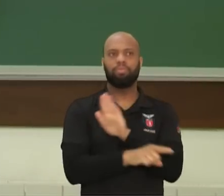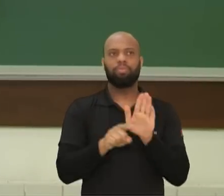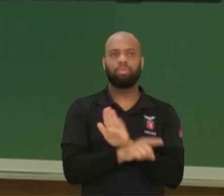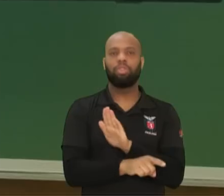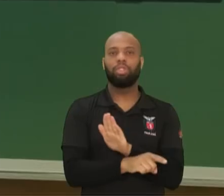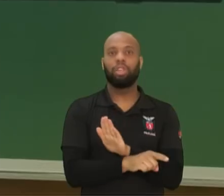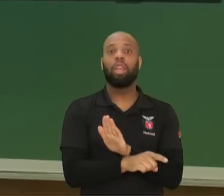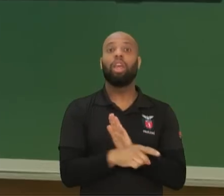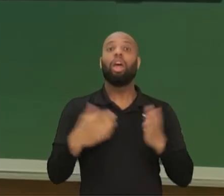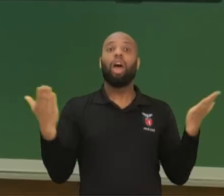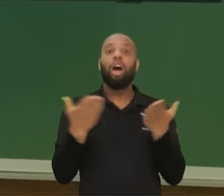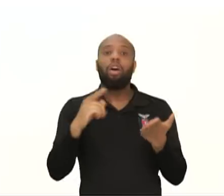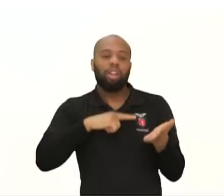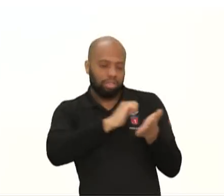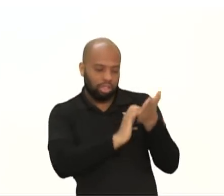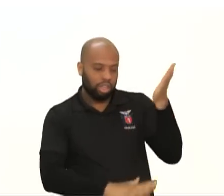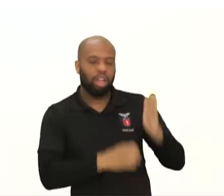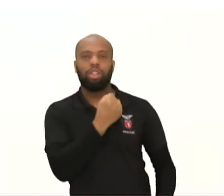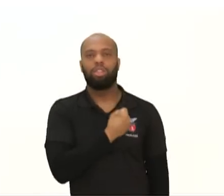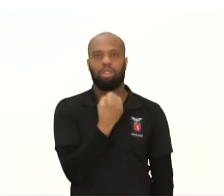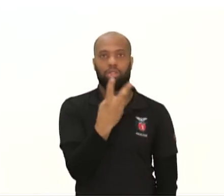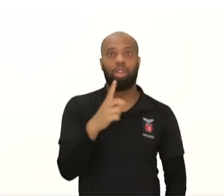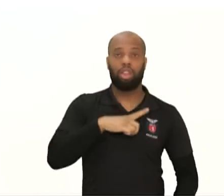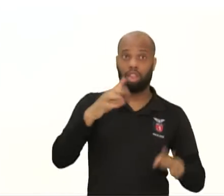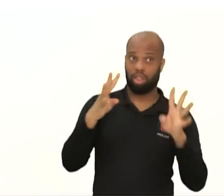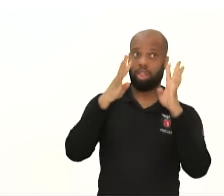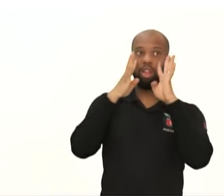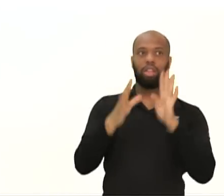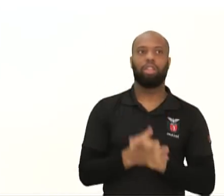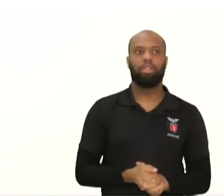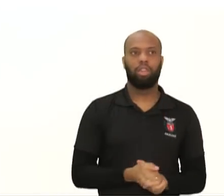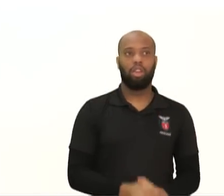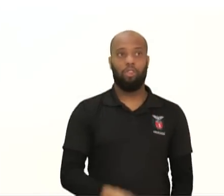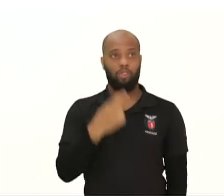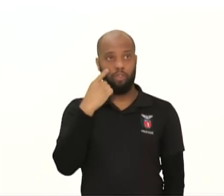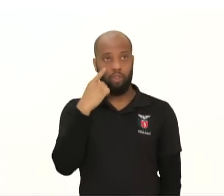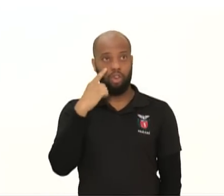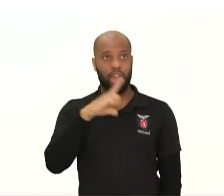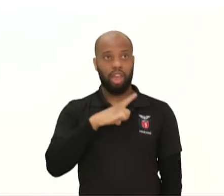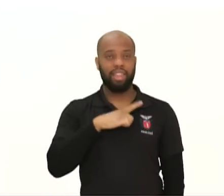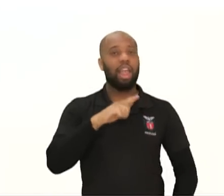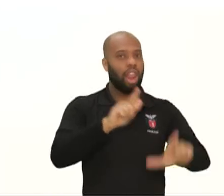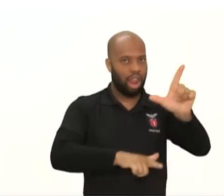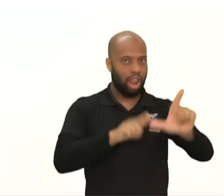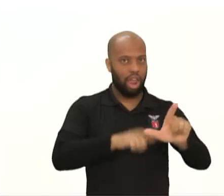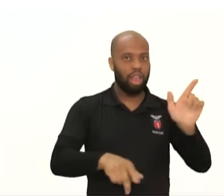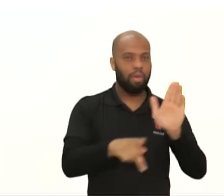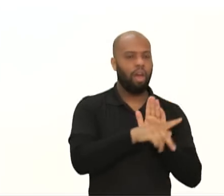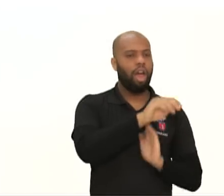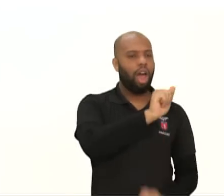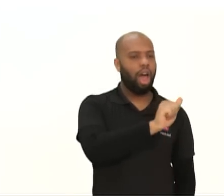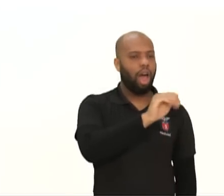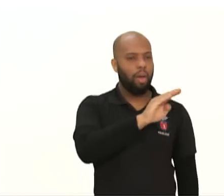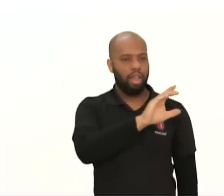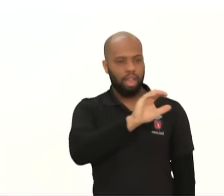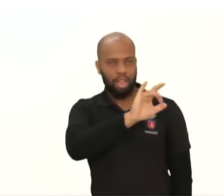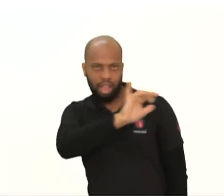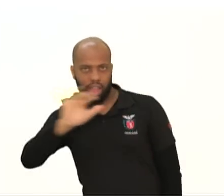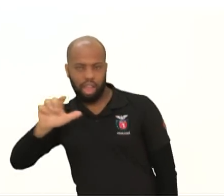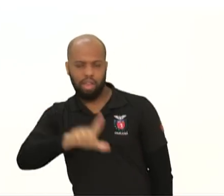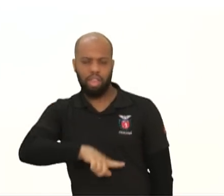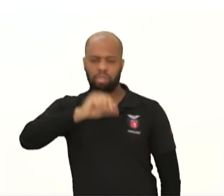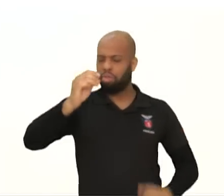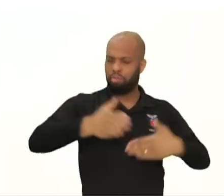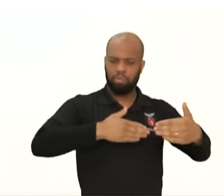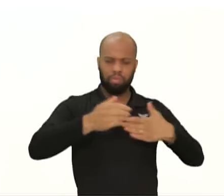na atividade 2, preste um pouquinho de atenção aqui. Ó, uma das letras do alfabeto é escolhida ao